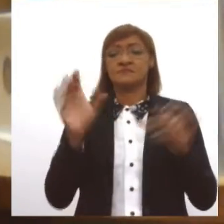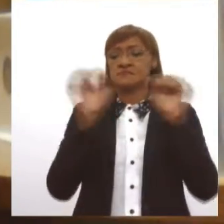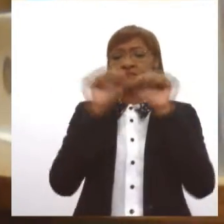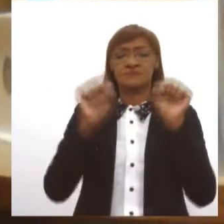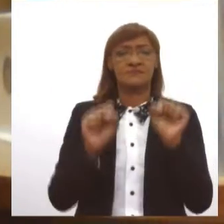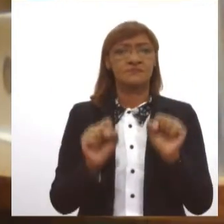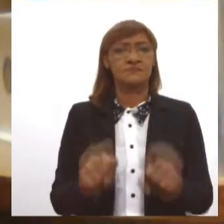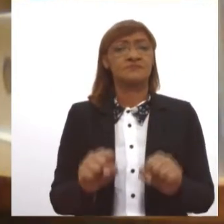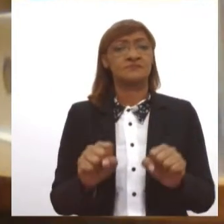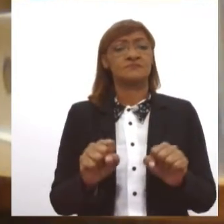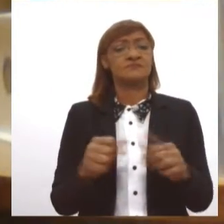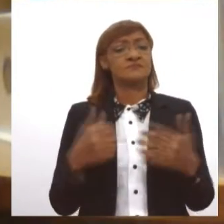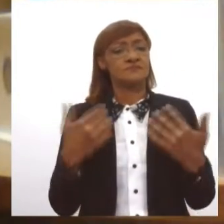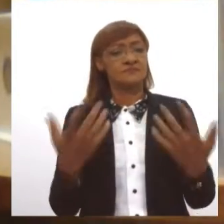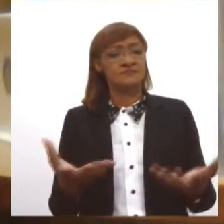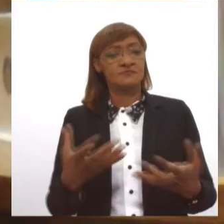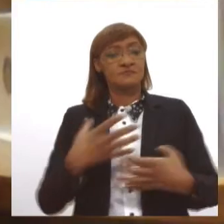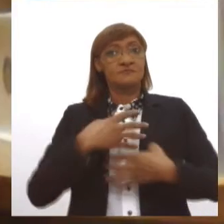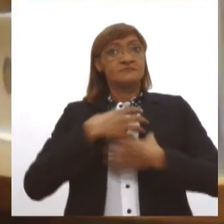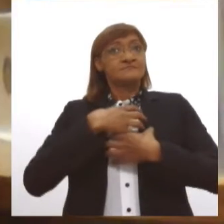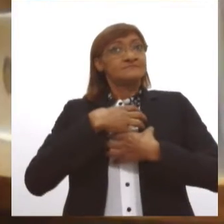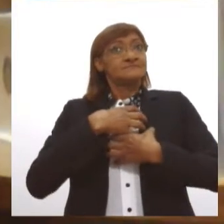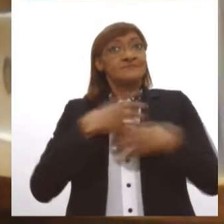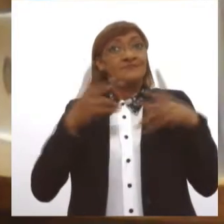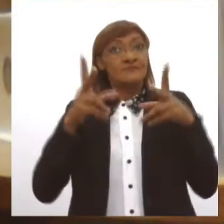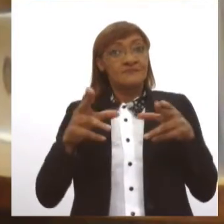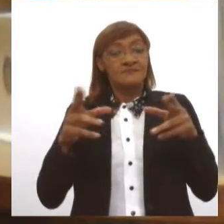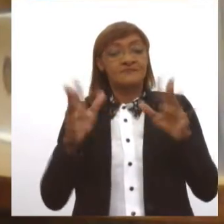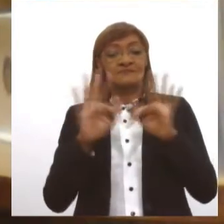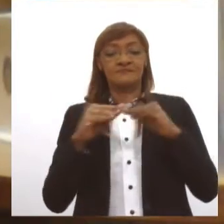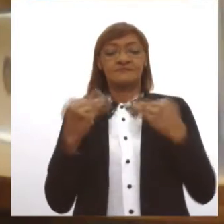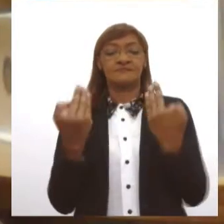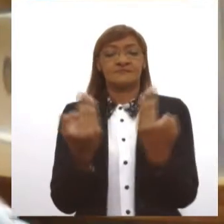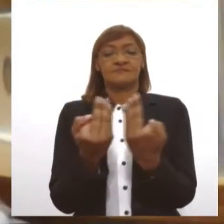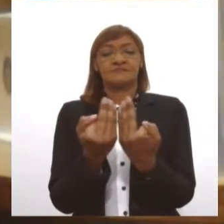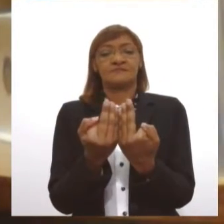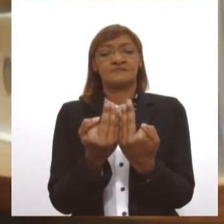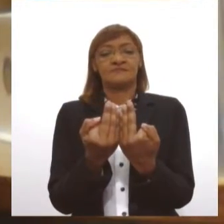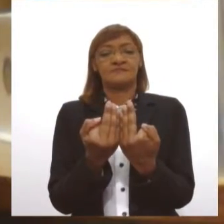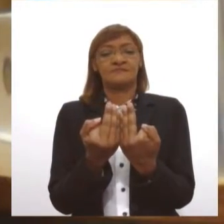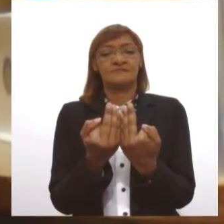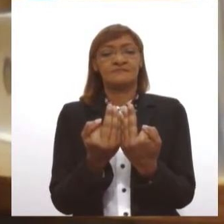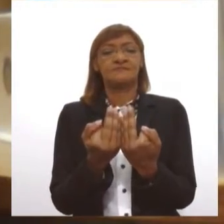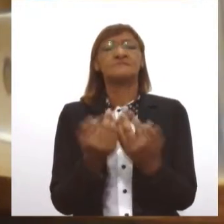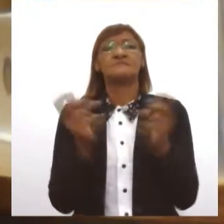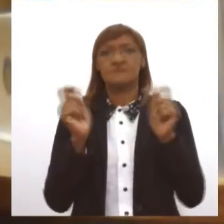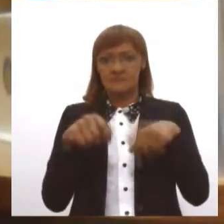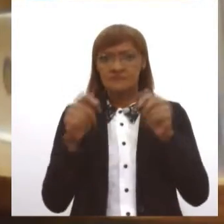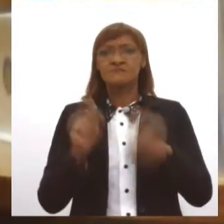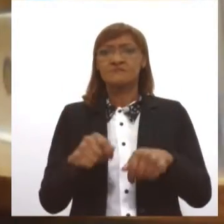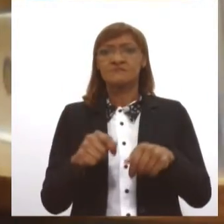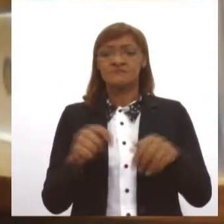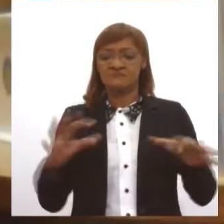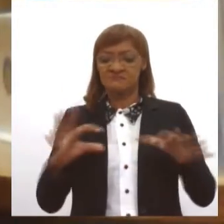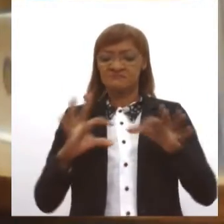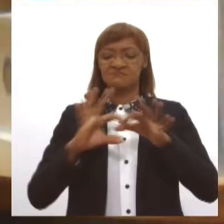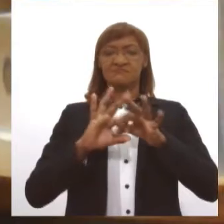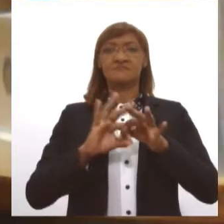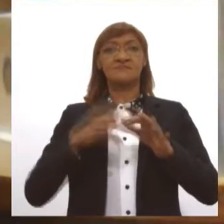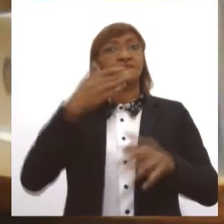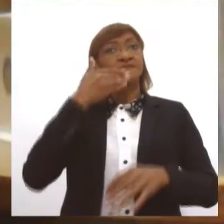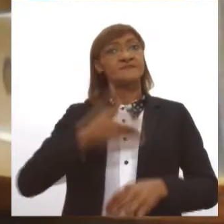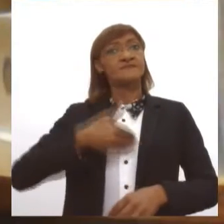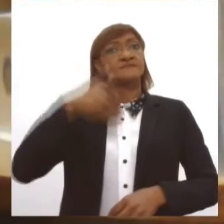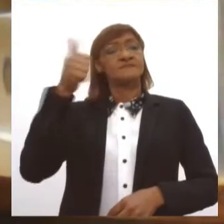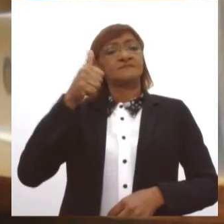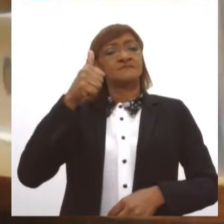processo como um todo, e se sente uma grande família, a gente se sente um time, a gente se sente muito melhor e a